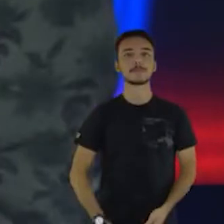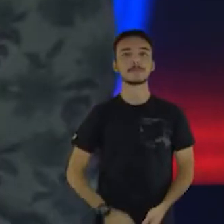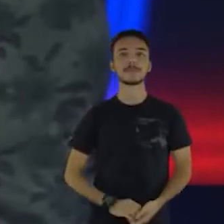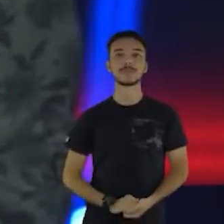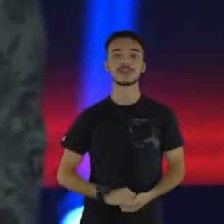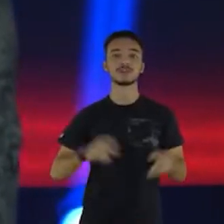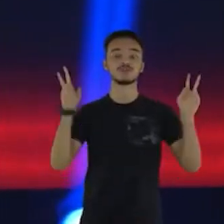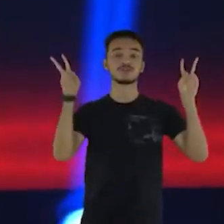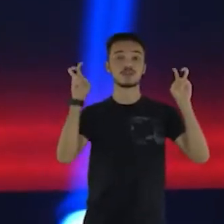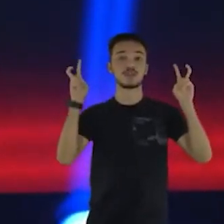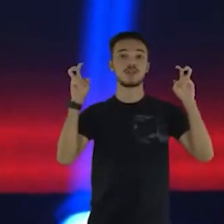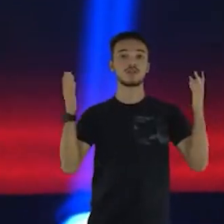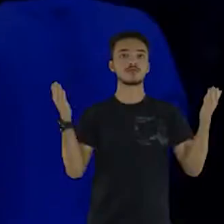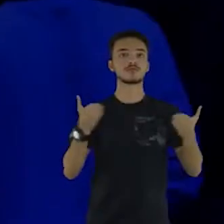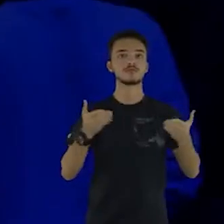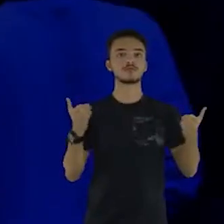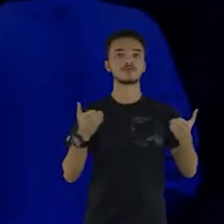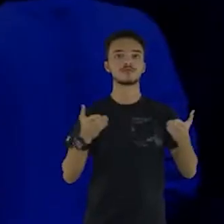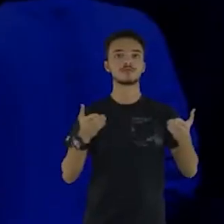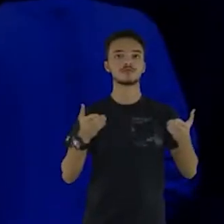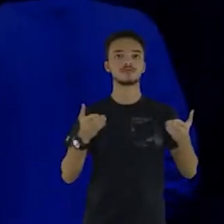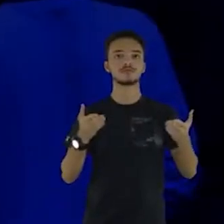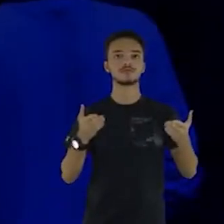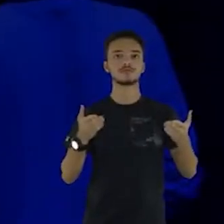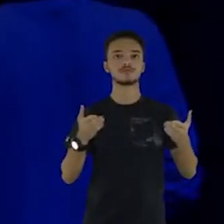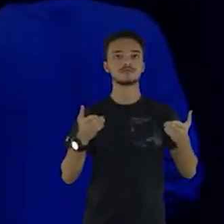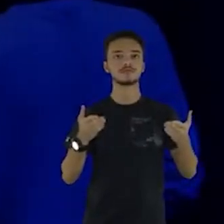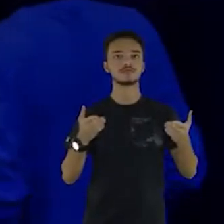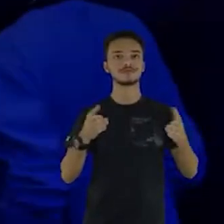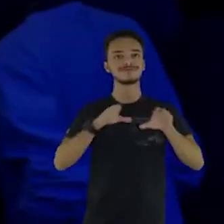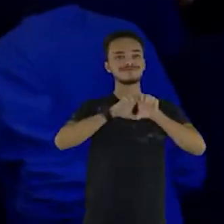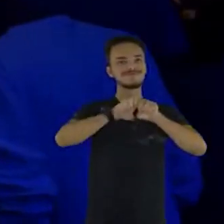O tema da palavra de hoje é esticados.